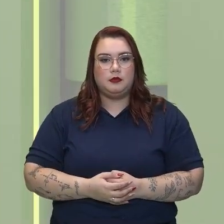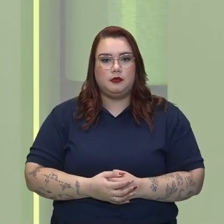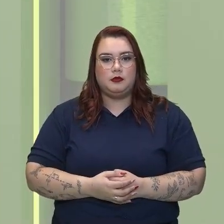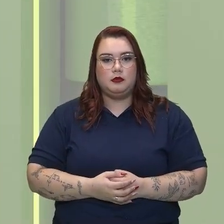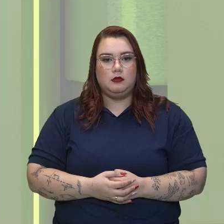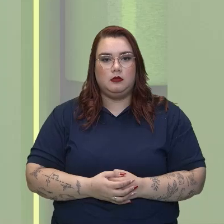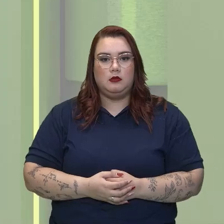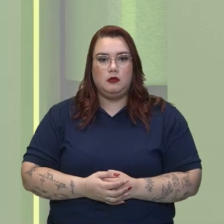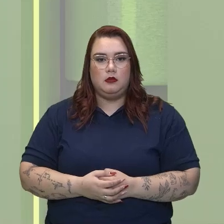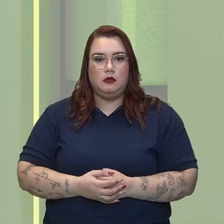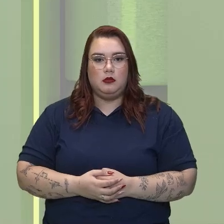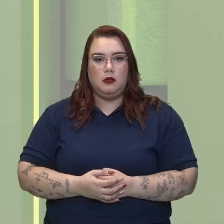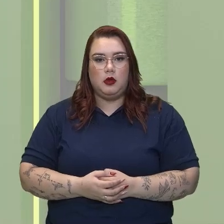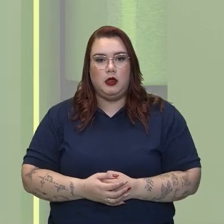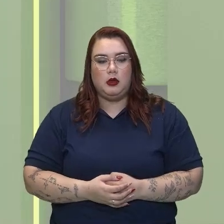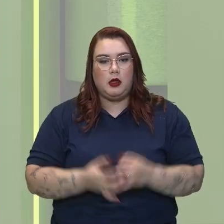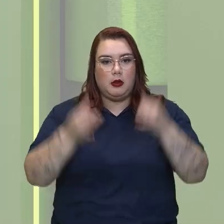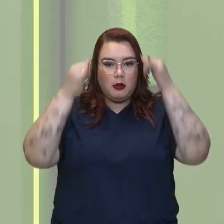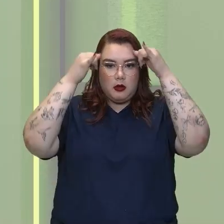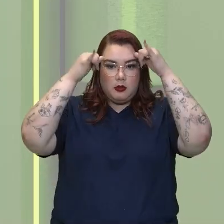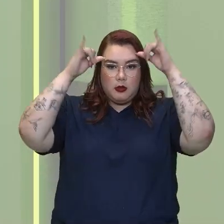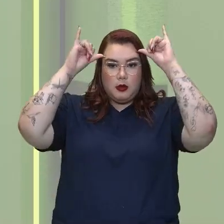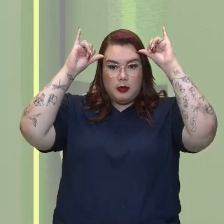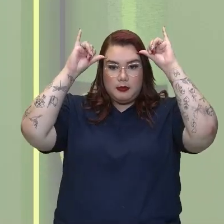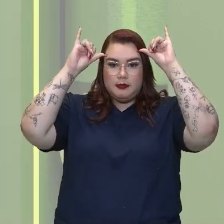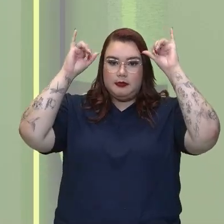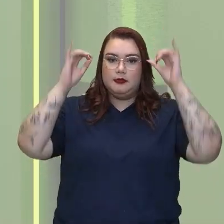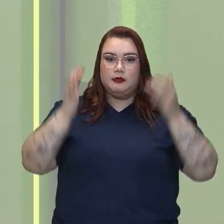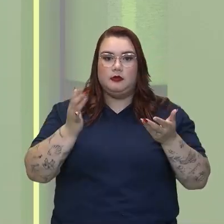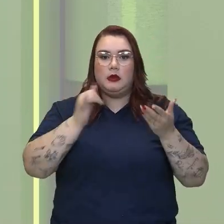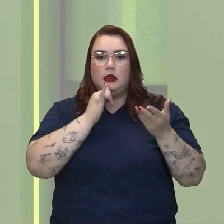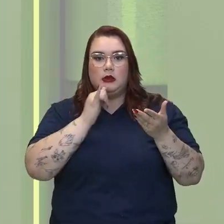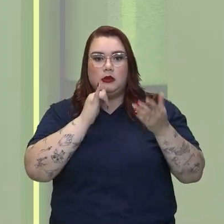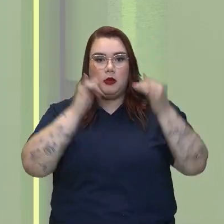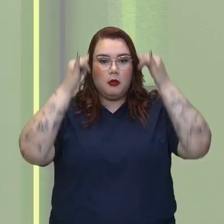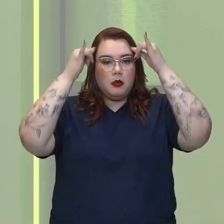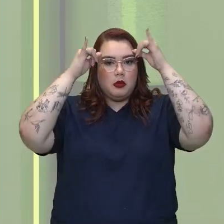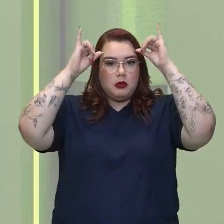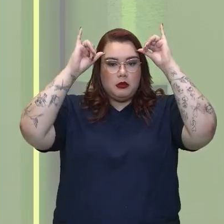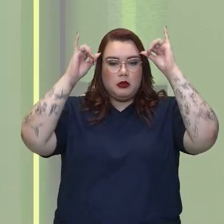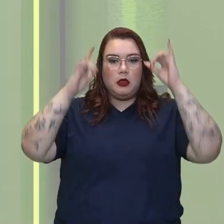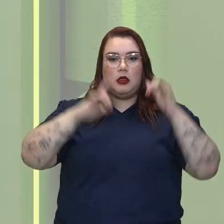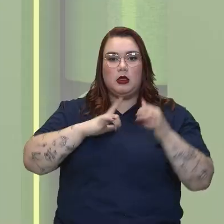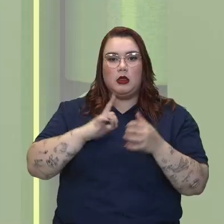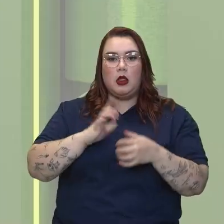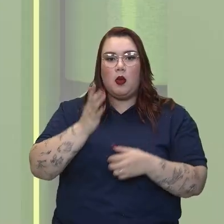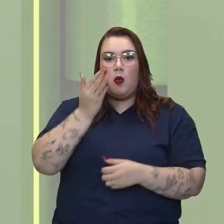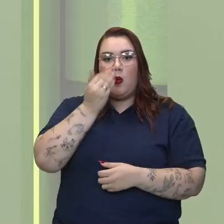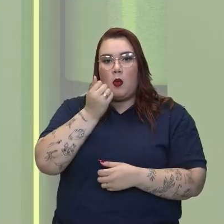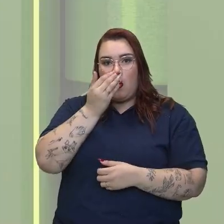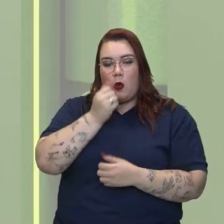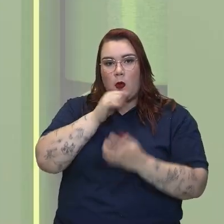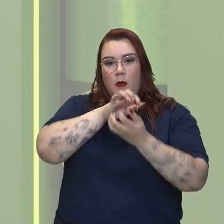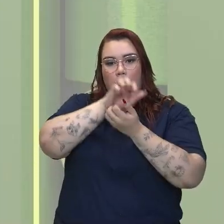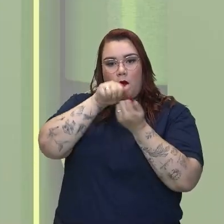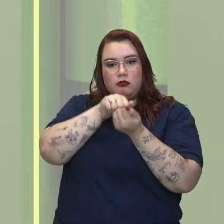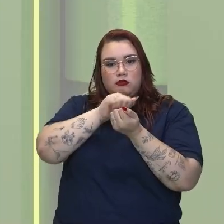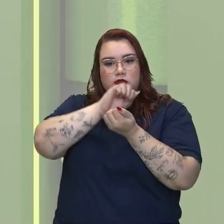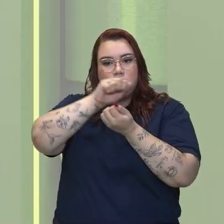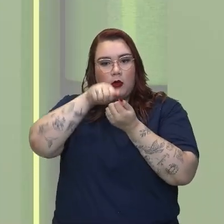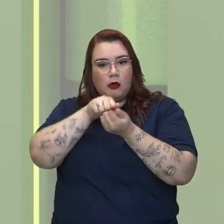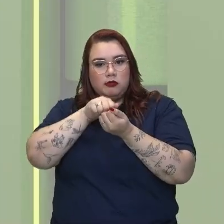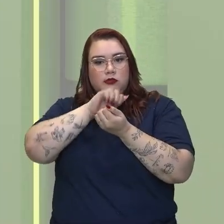boi, gado. O que acontece? Eles mastigam o alimento entra no